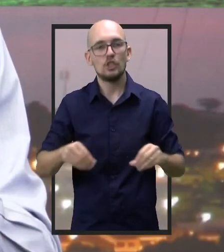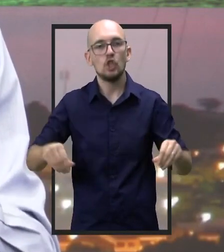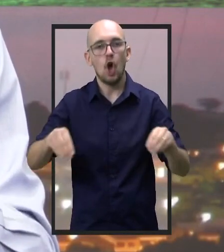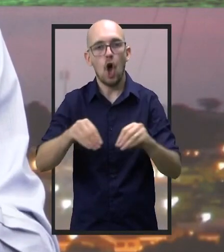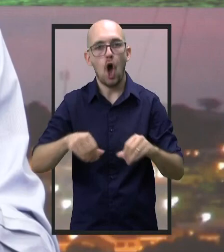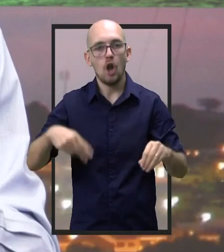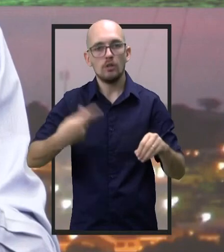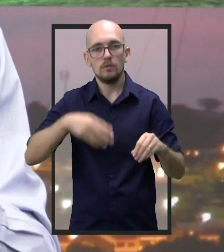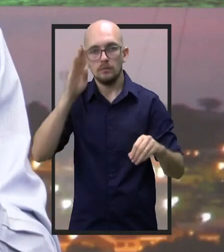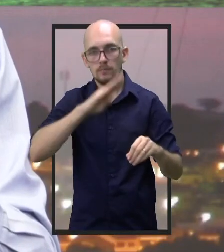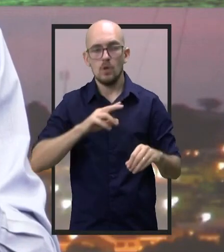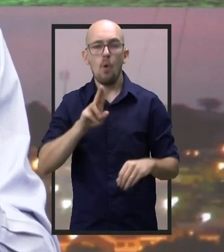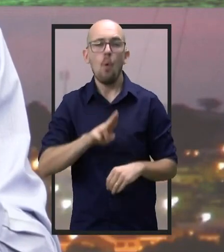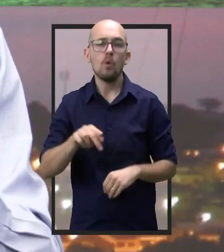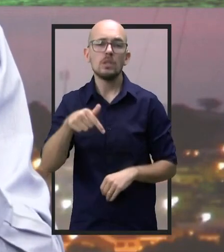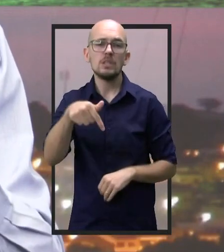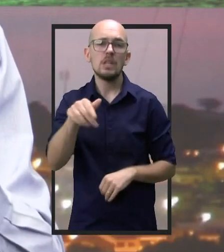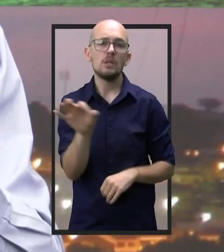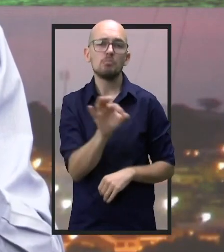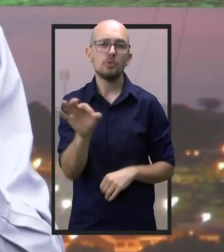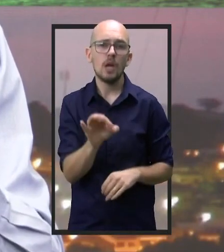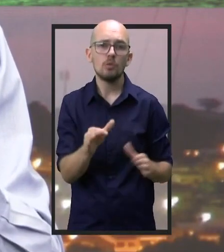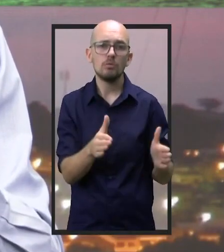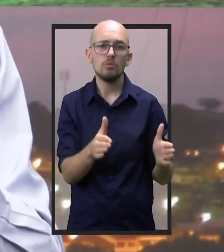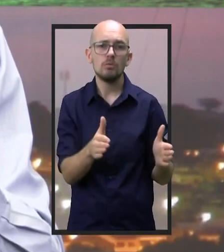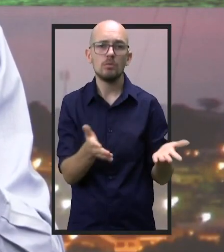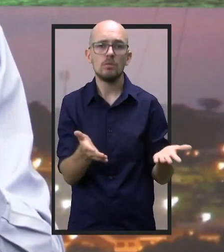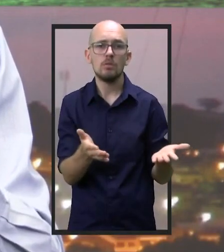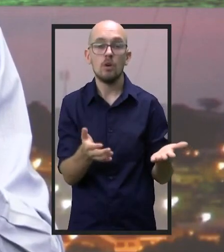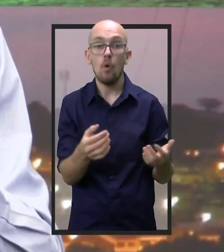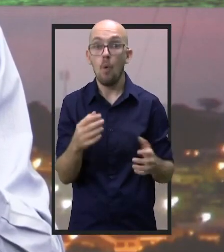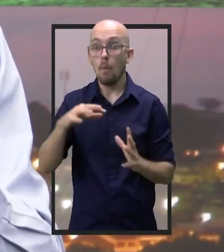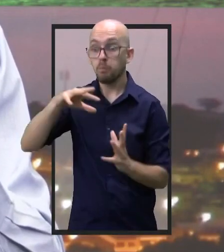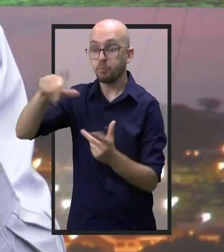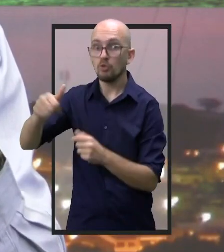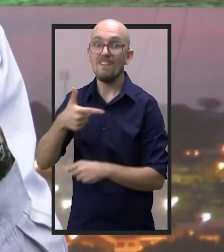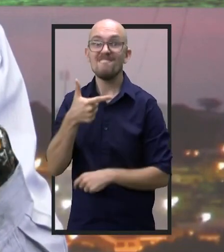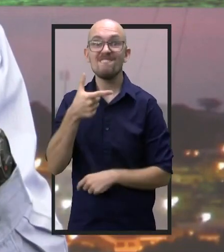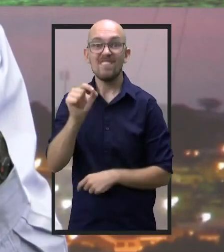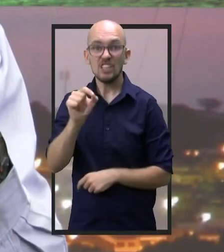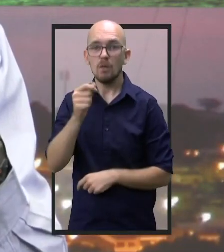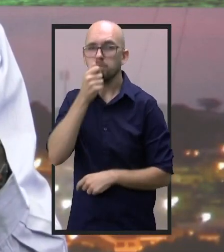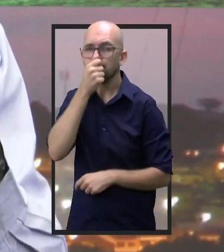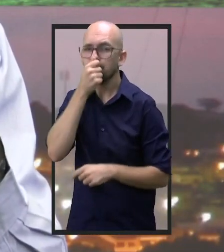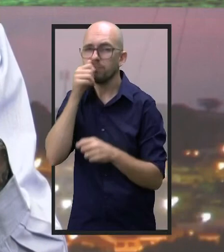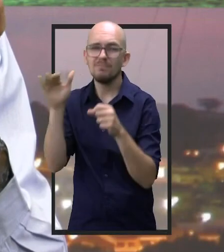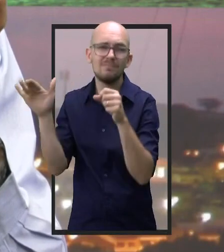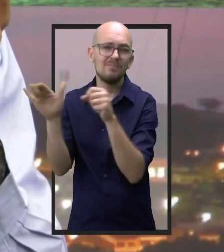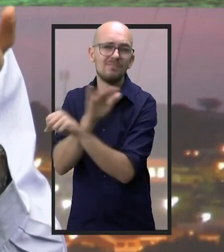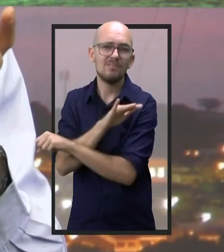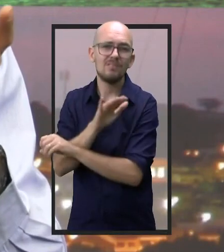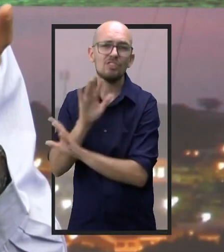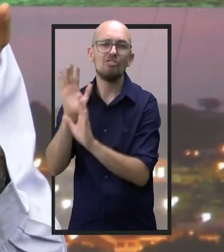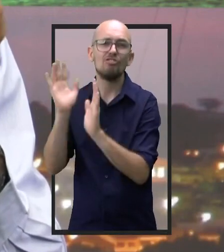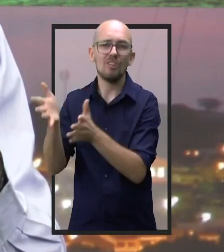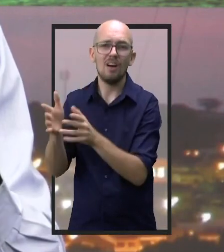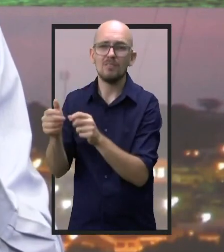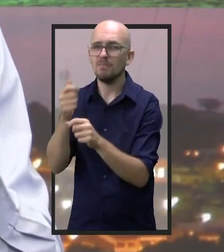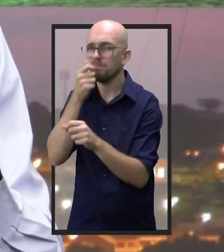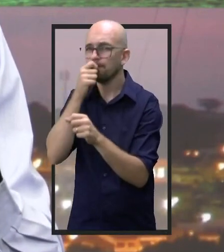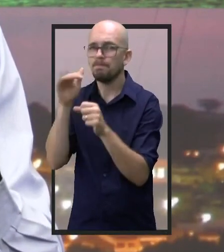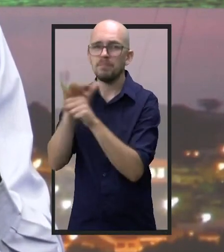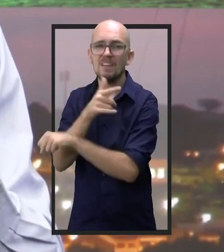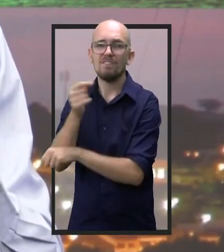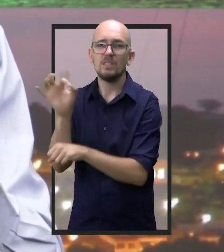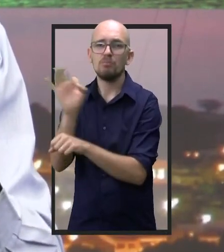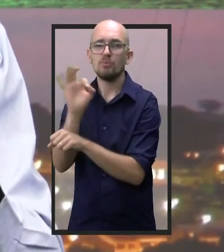agricultáveis, utilizamos só 7%. O mundo já está de 20% a mais por cento. Eles não têm mais espaço geográfico para crescer. Tem